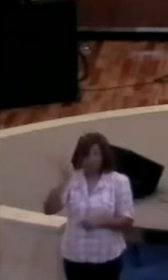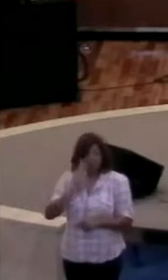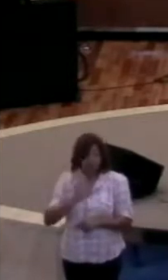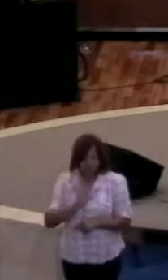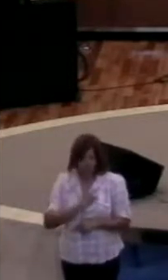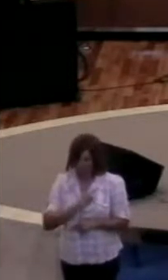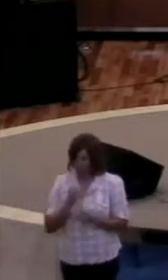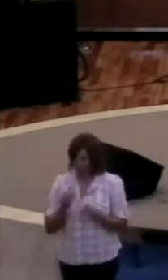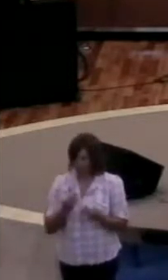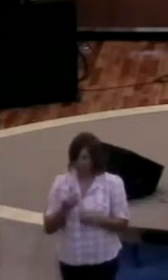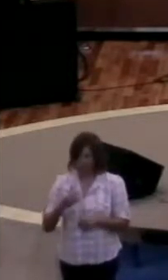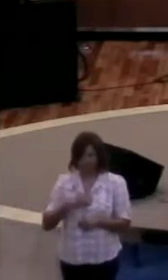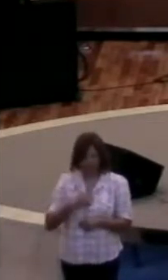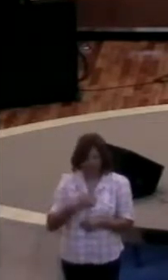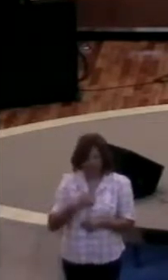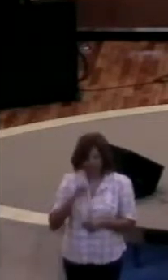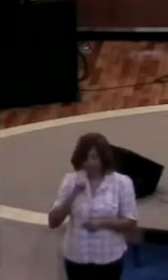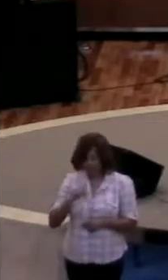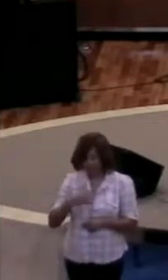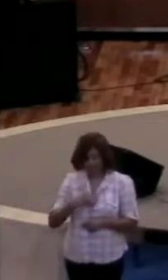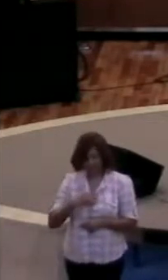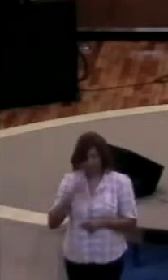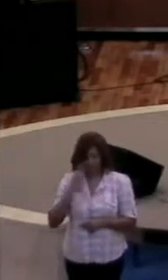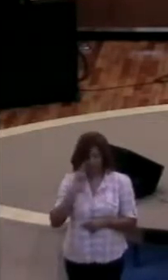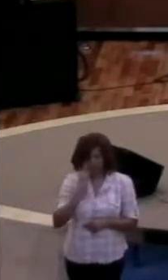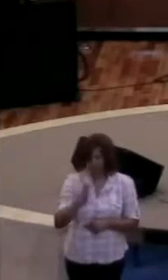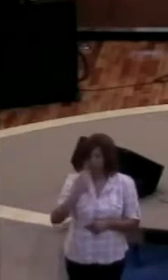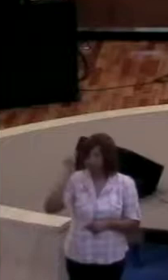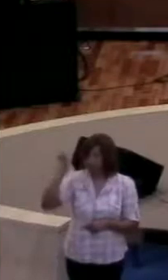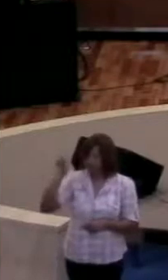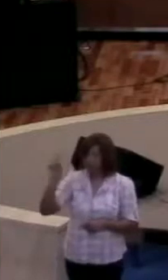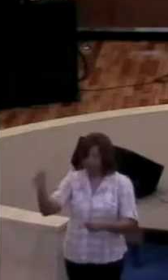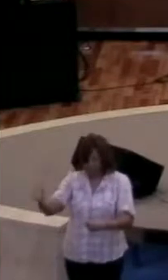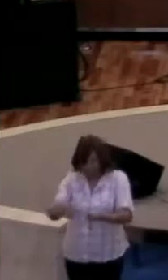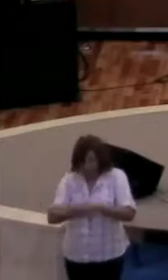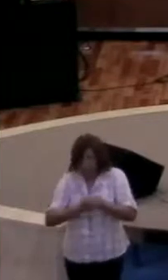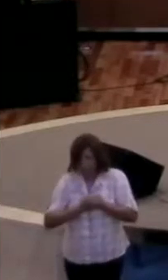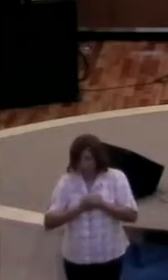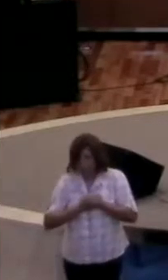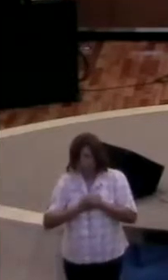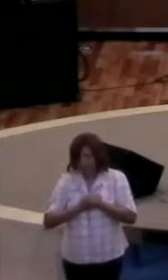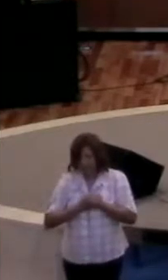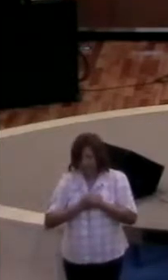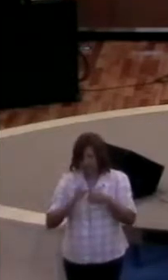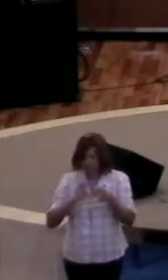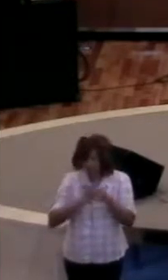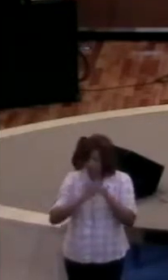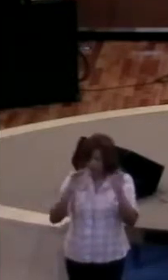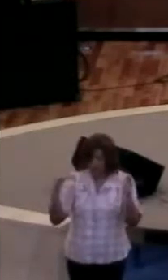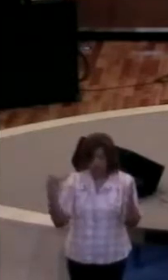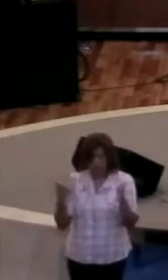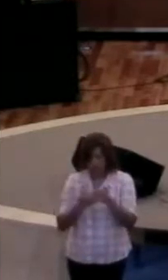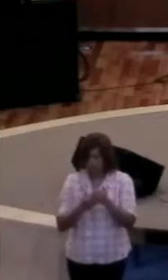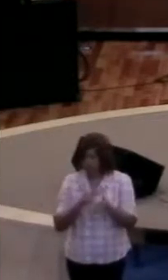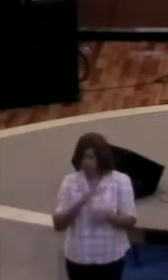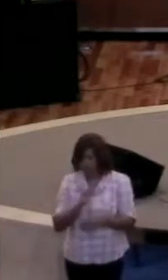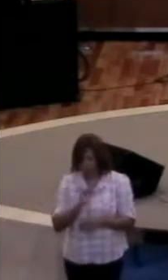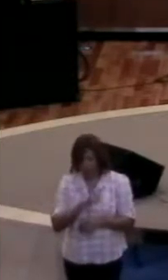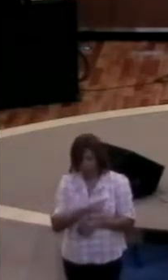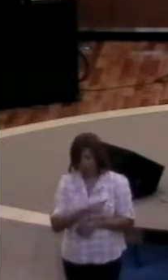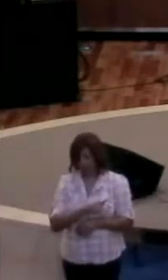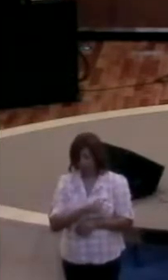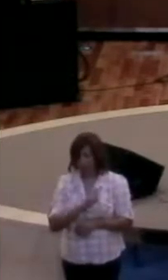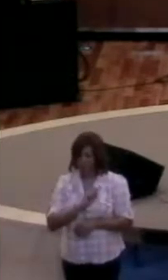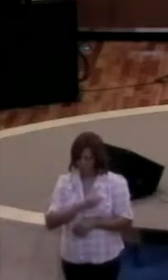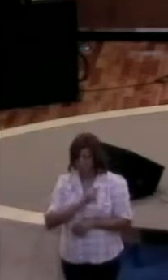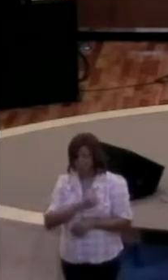Deus está aqui agora com as suas mãos, nos abençoando, nos protegendo. Você pode não entender, mas você é tão